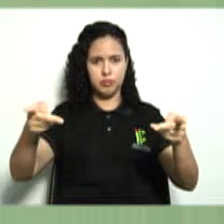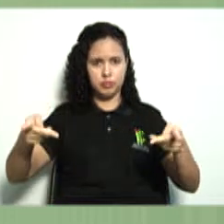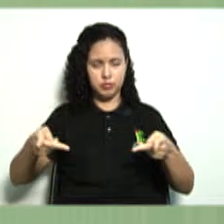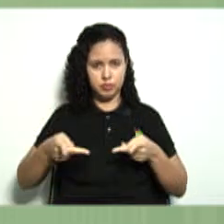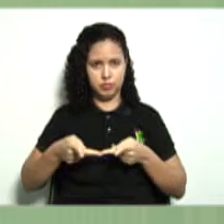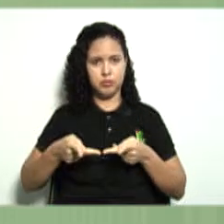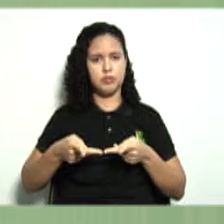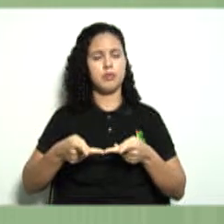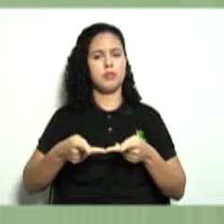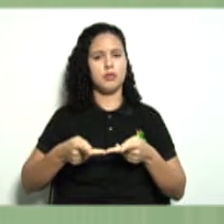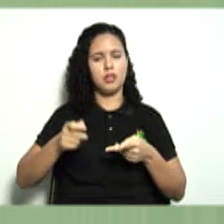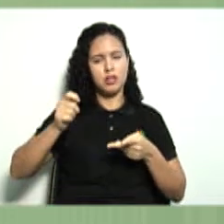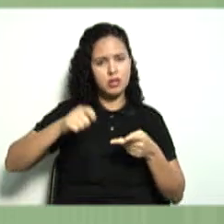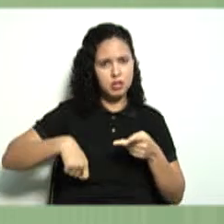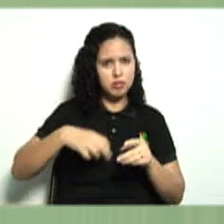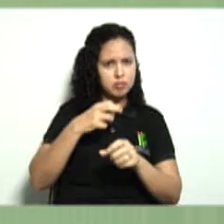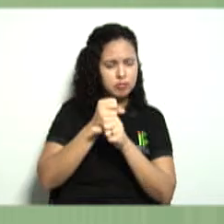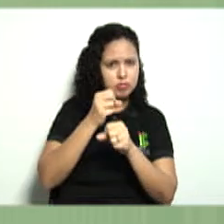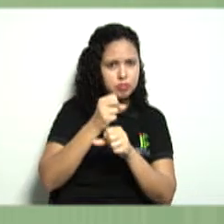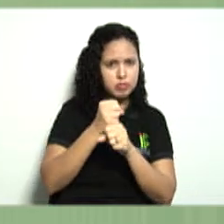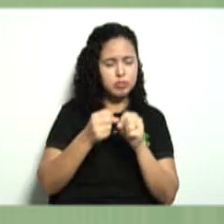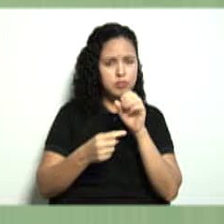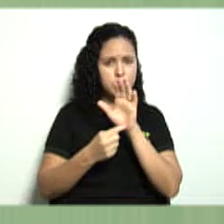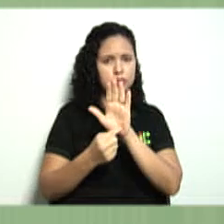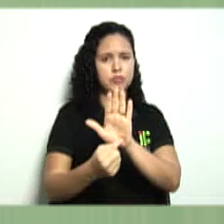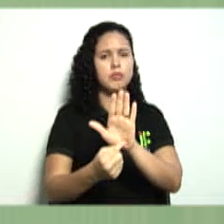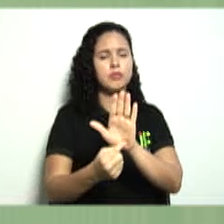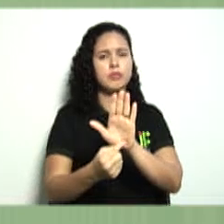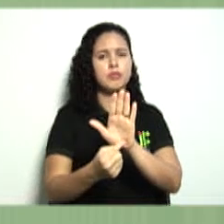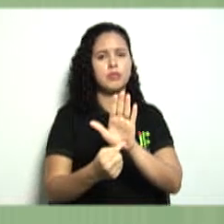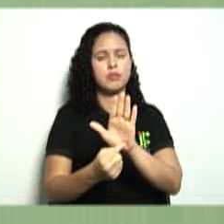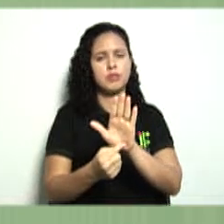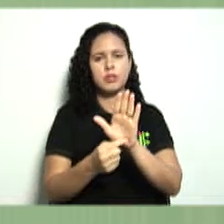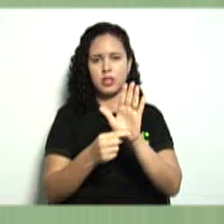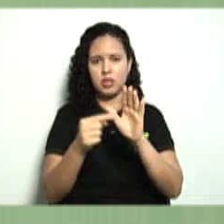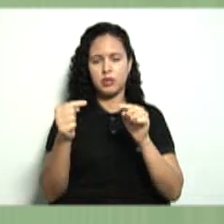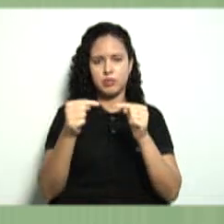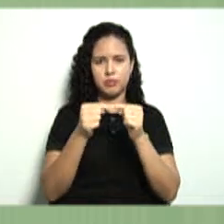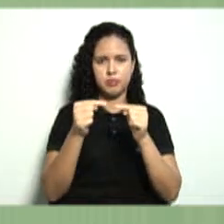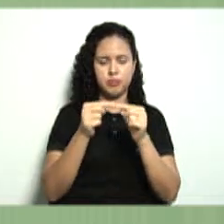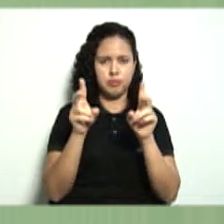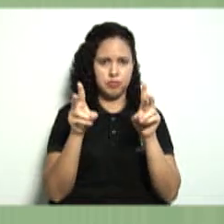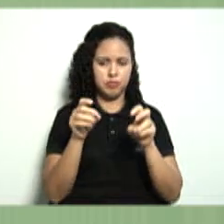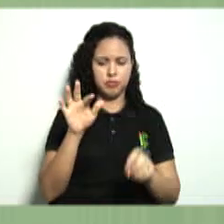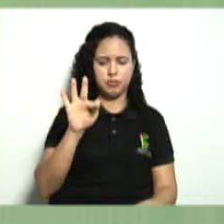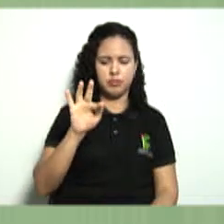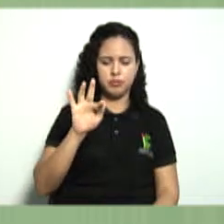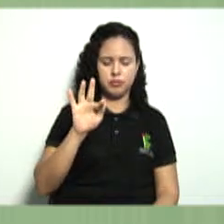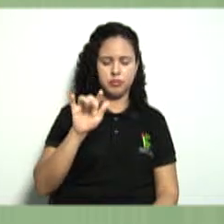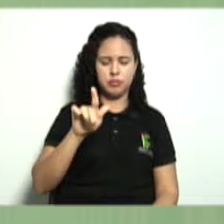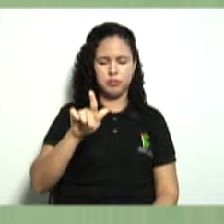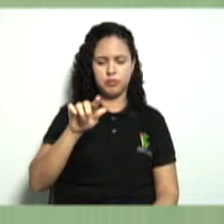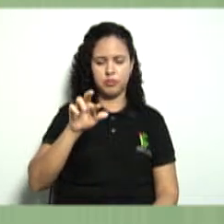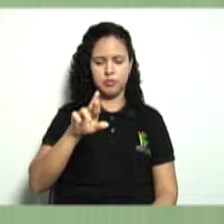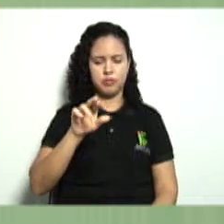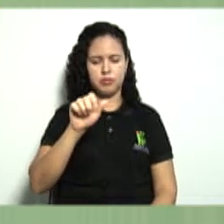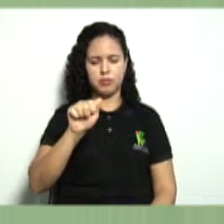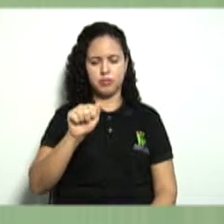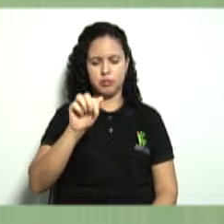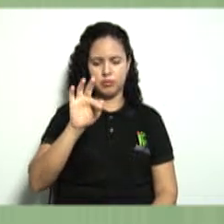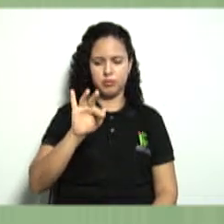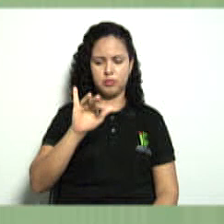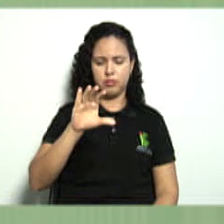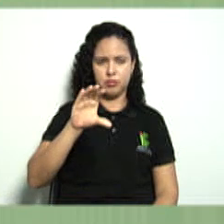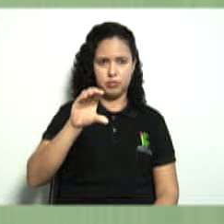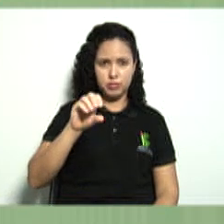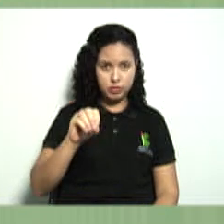gráfico modelo pizza que foi gerado, ok? Aqui embaixo alguns modelos, ó, de gráficos que você pode escolher na